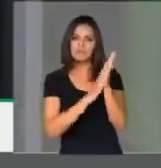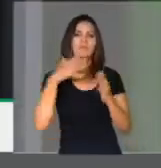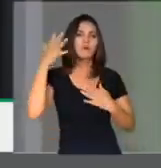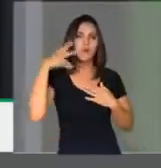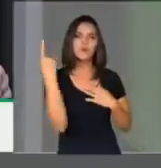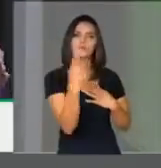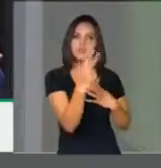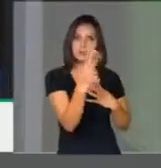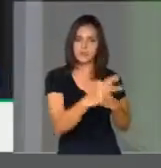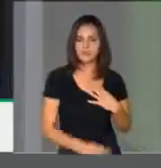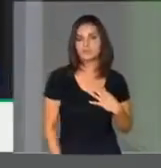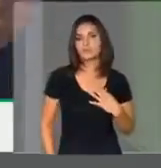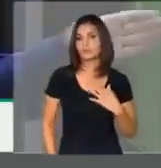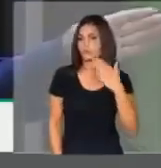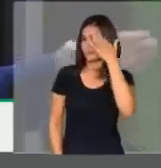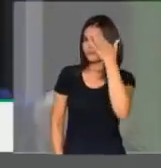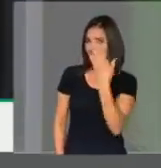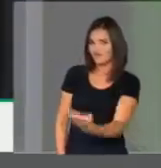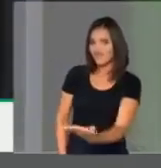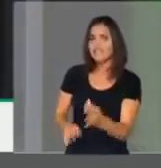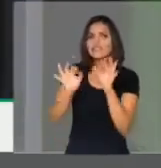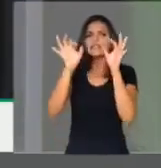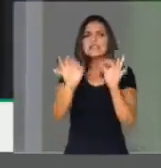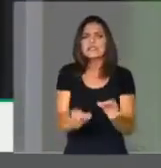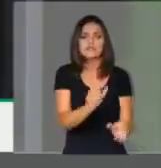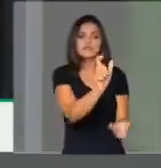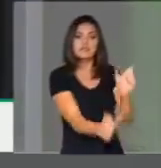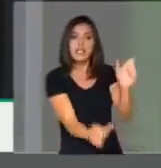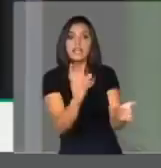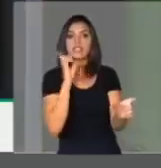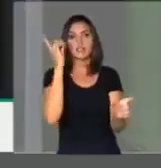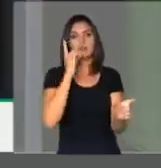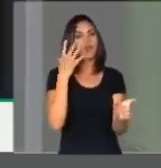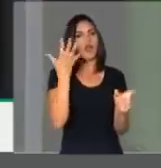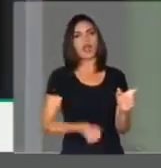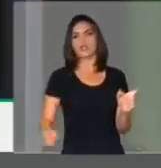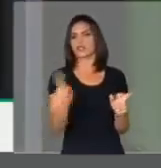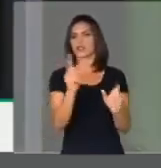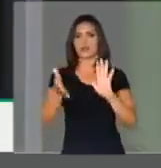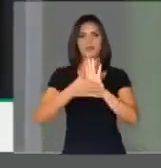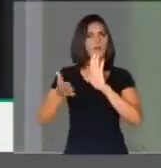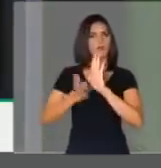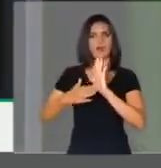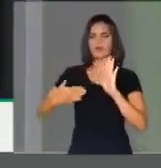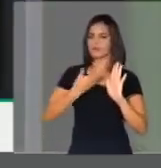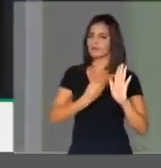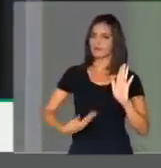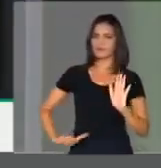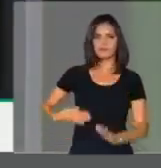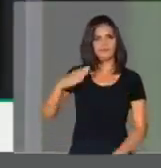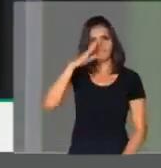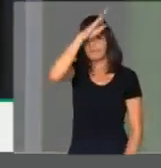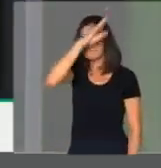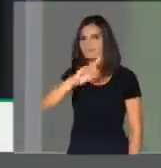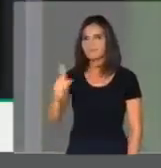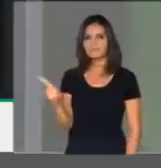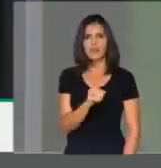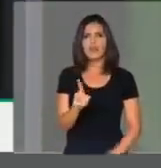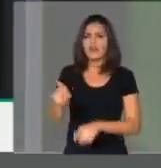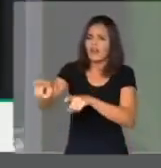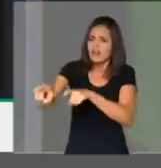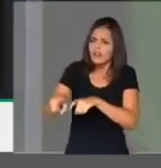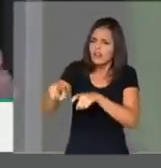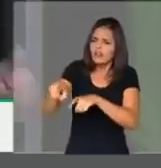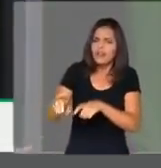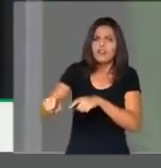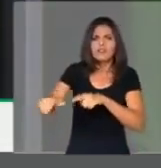tenho certeza que os parlamentares vão rejeitar essa proposta. Não vão aceitar que os camponeses, que os